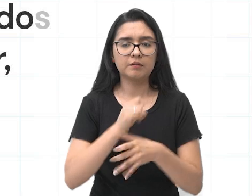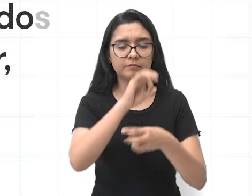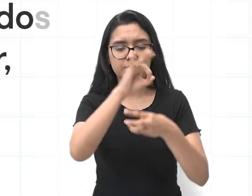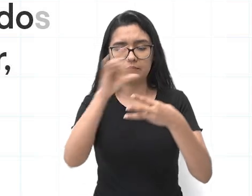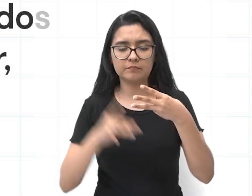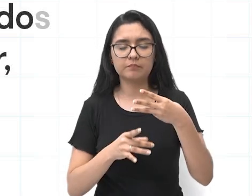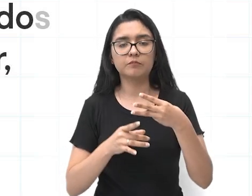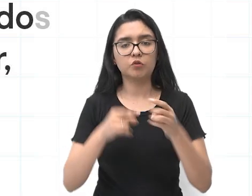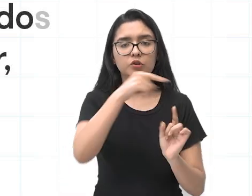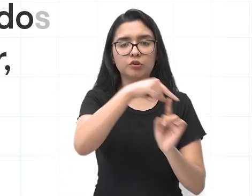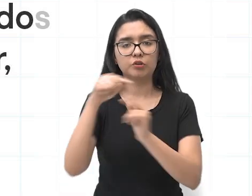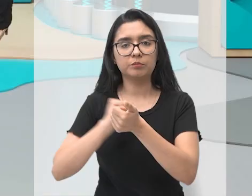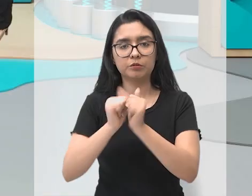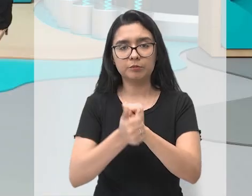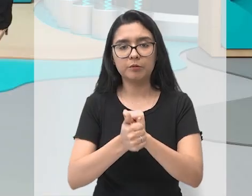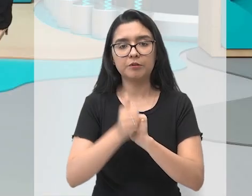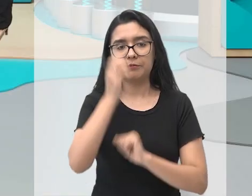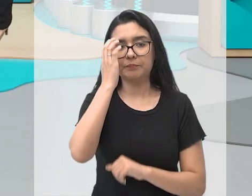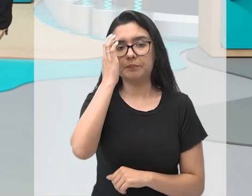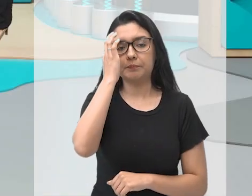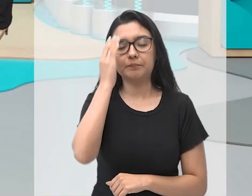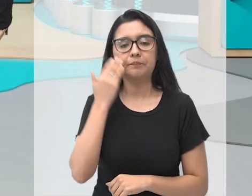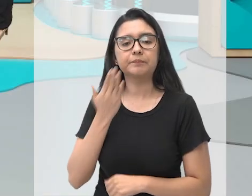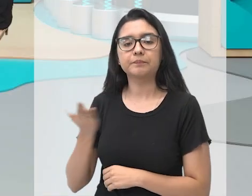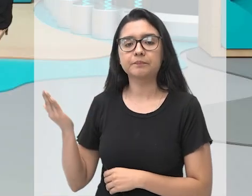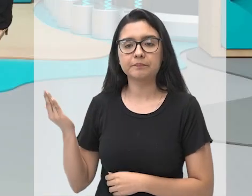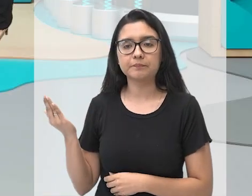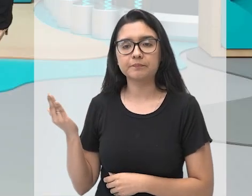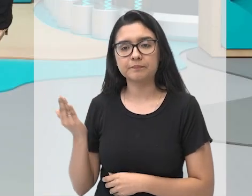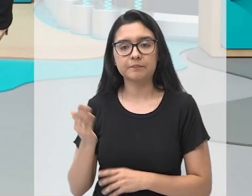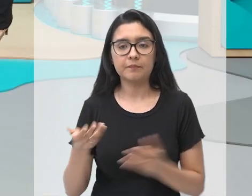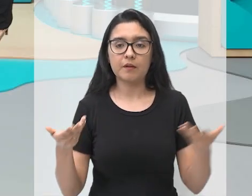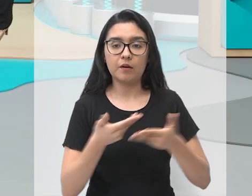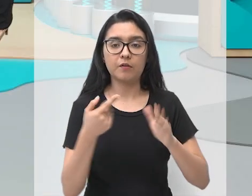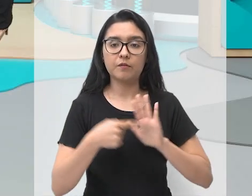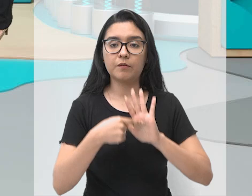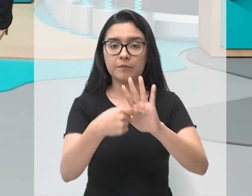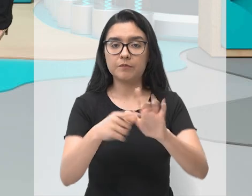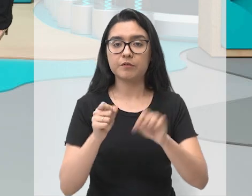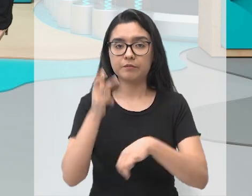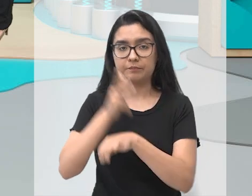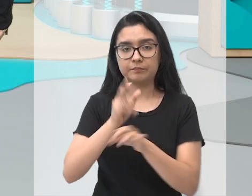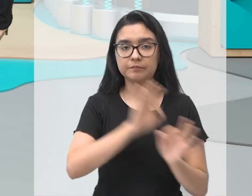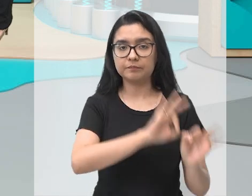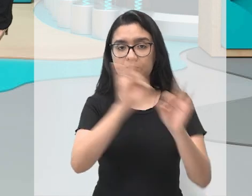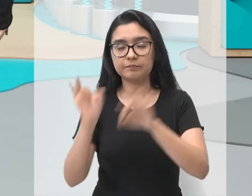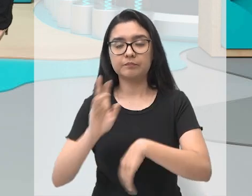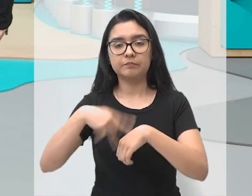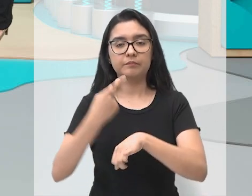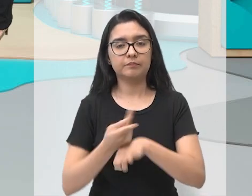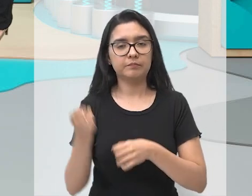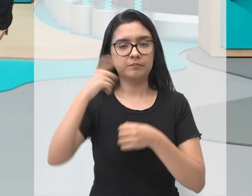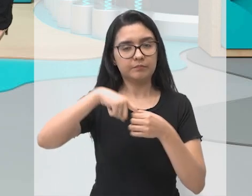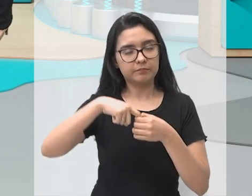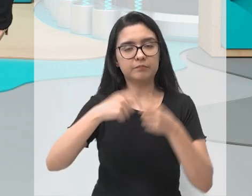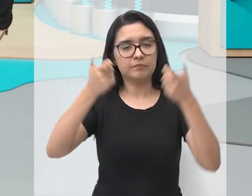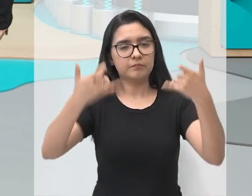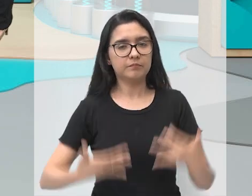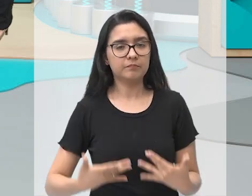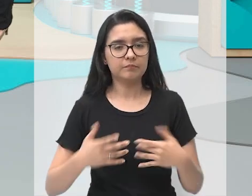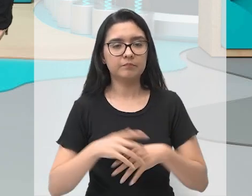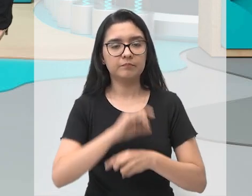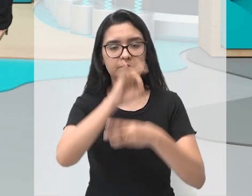vários outros, tá bom? E aí, quais são as principais características desses esportes de precisão? Observem aí,